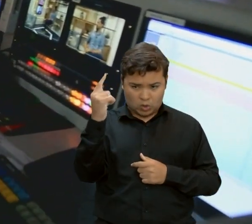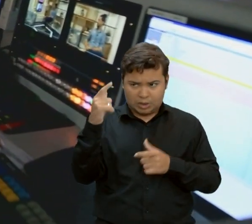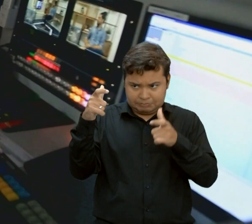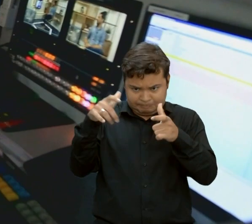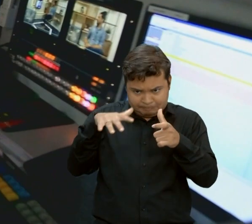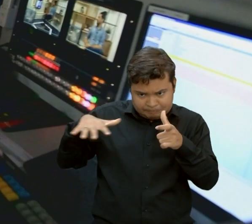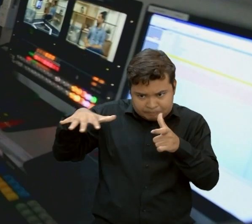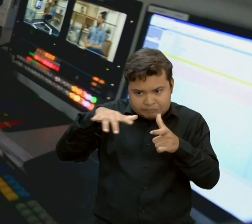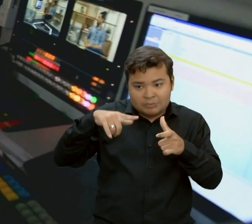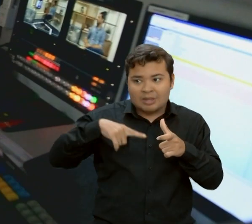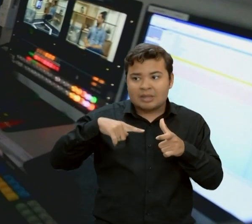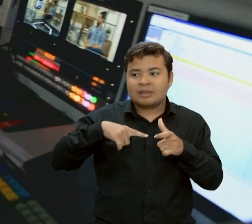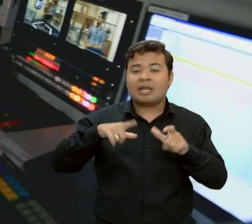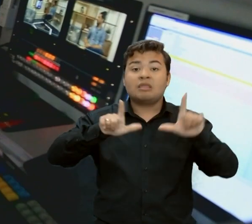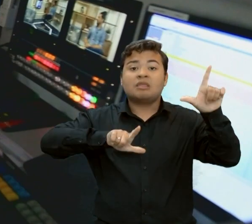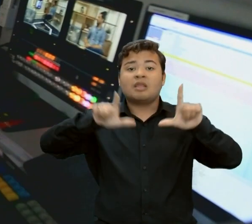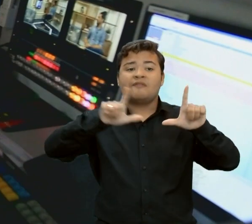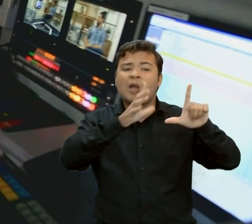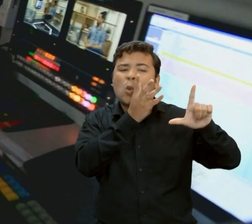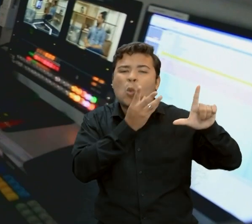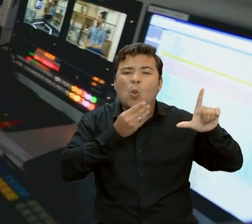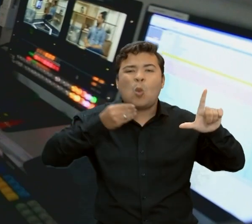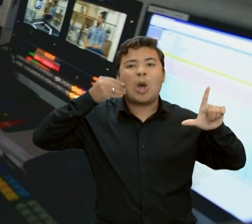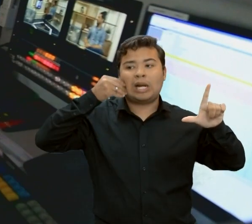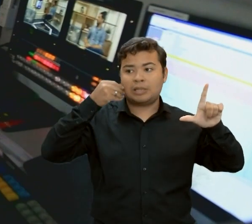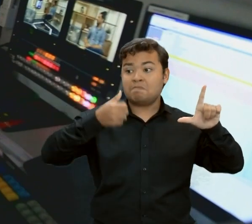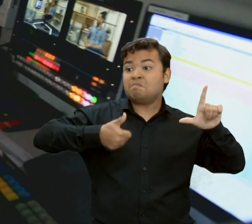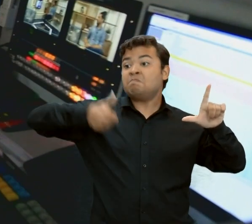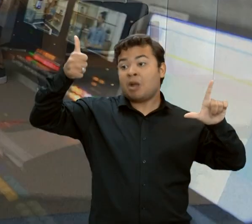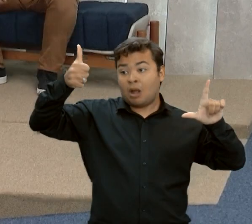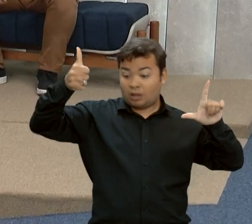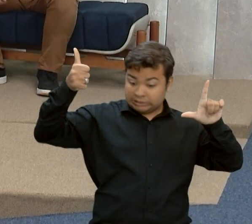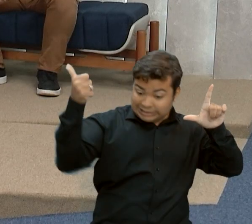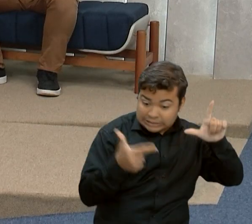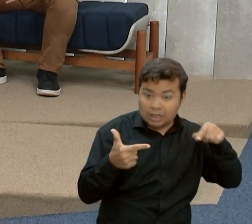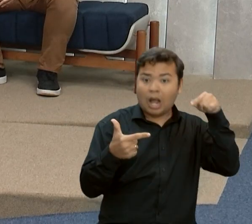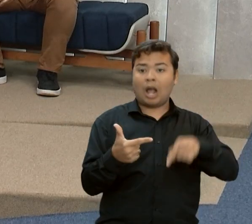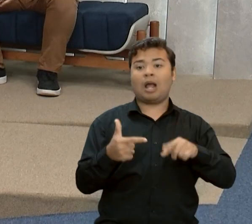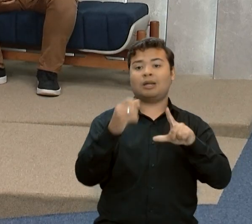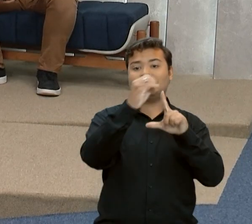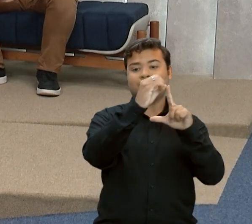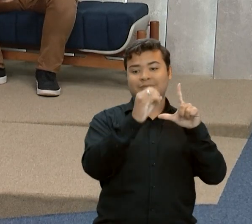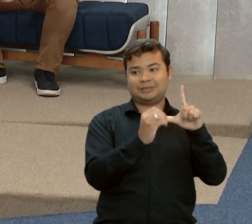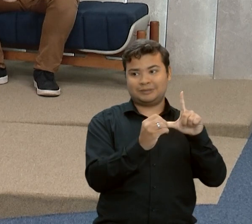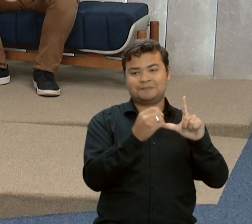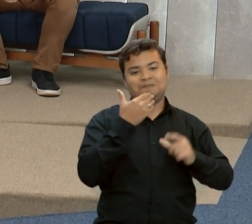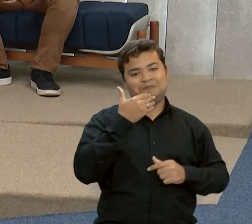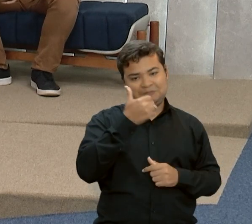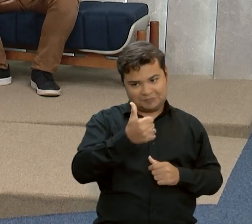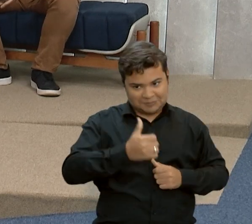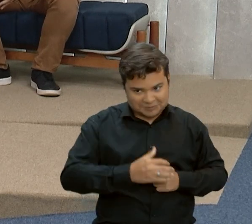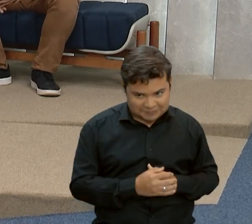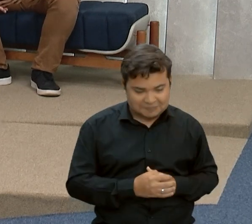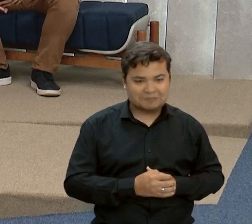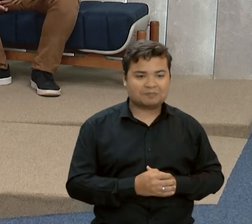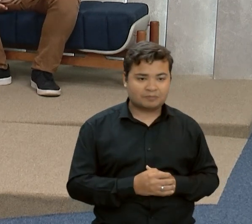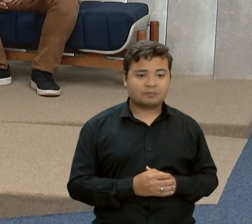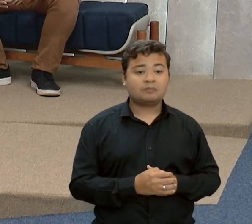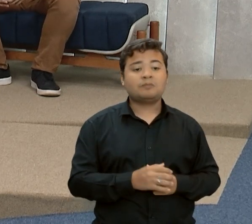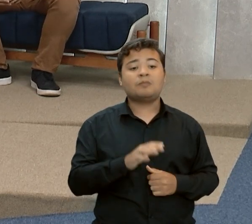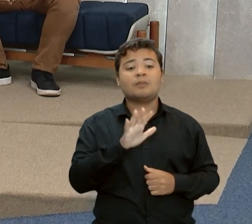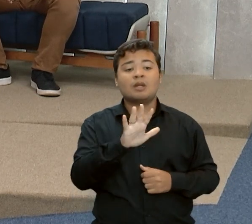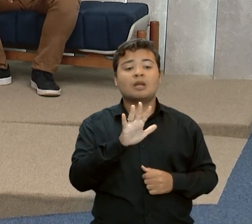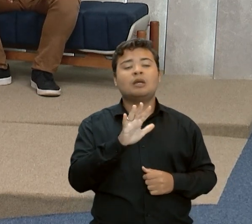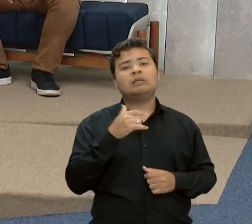foi medido em campo, eu medi todas as outras emissoras e foi uma surpresa, porque pelo nosso dimensionamento, eu achava que a gente